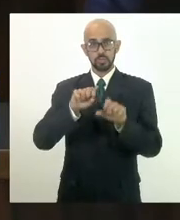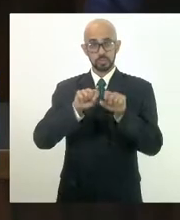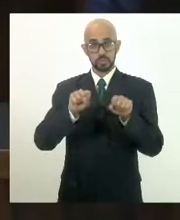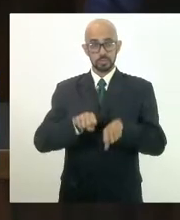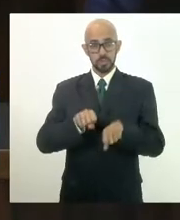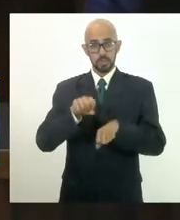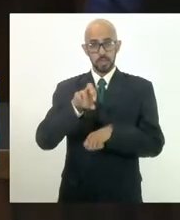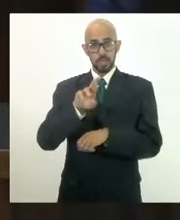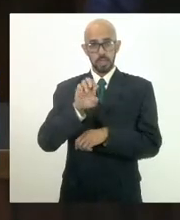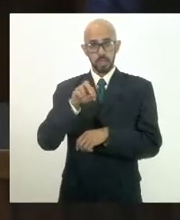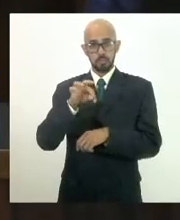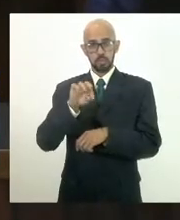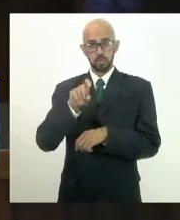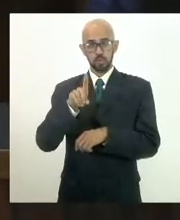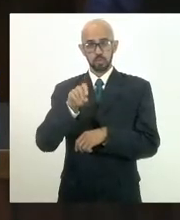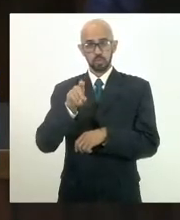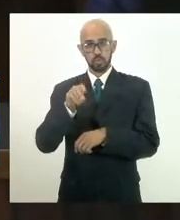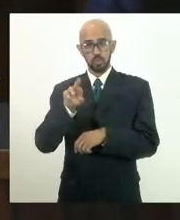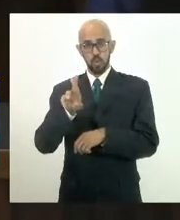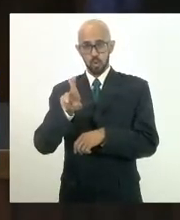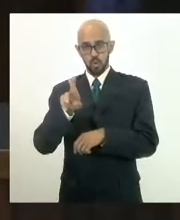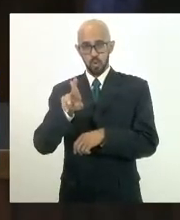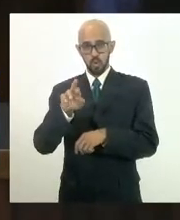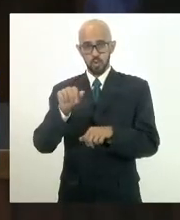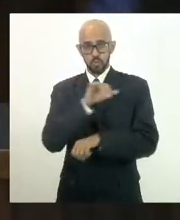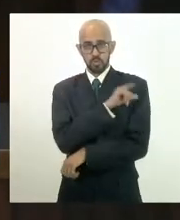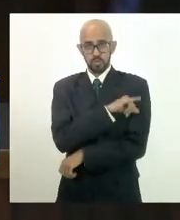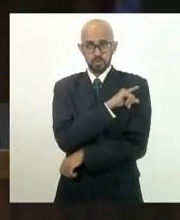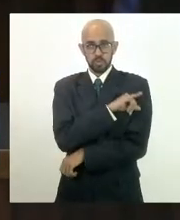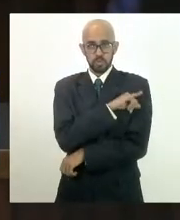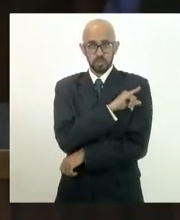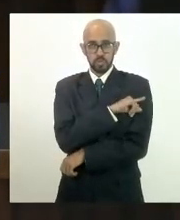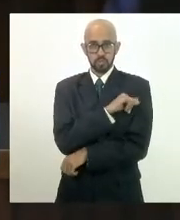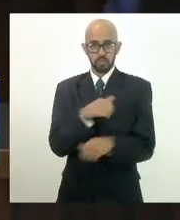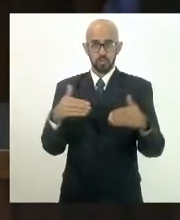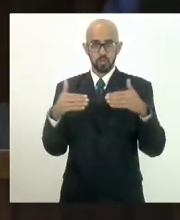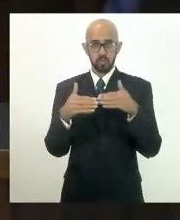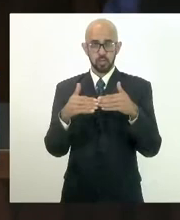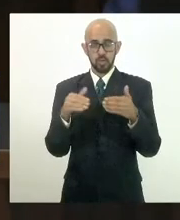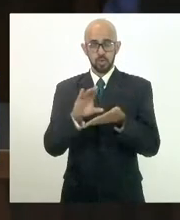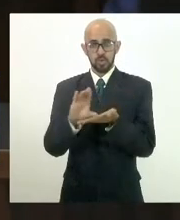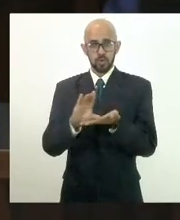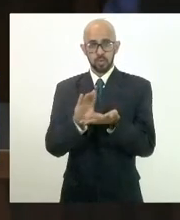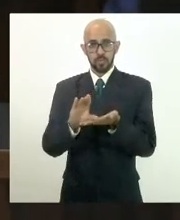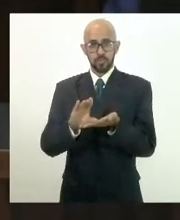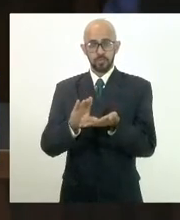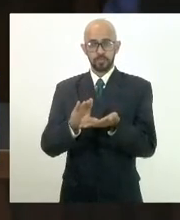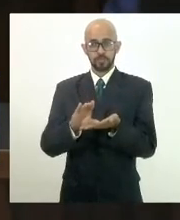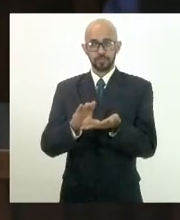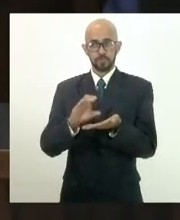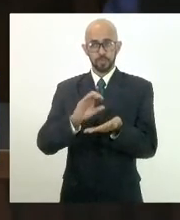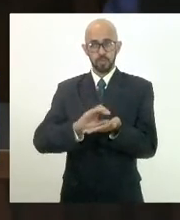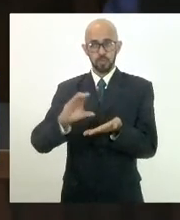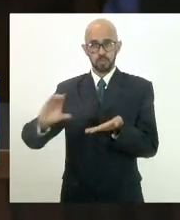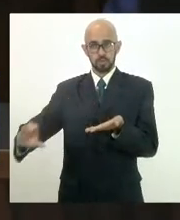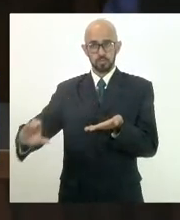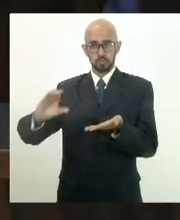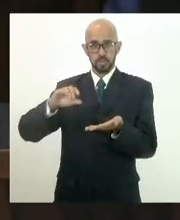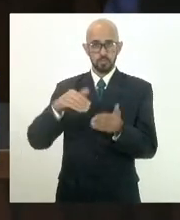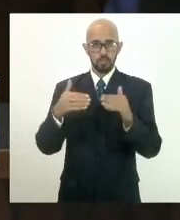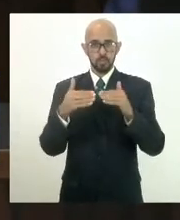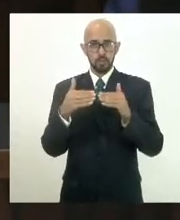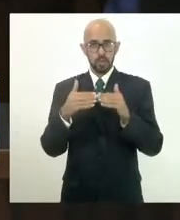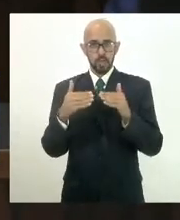Estado do Rio de Janeiro. Pareceres da Comissão de Constituição de Justiça pela condicionalidade, saúde favorável de orçamento, fiscalização financeira e controle